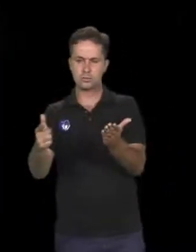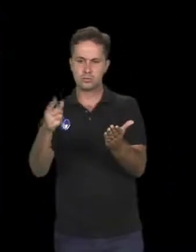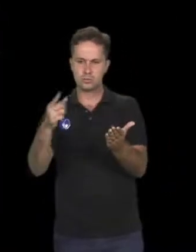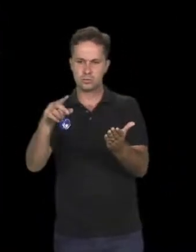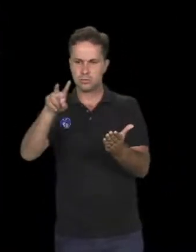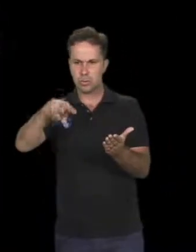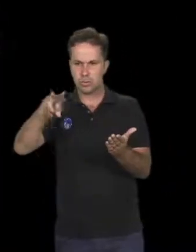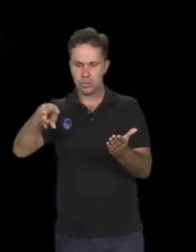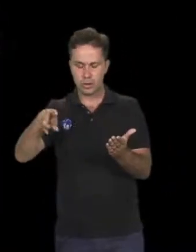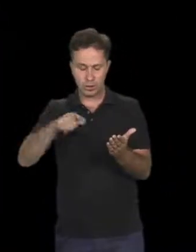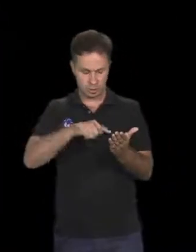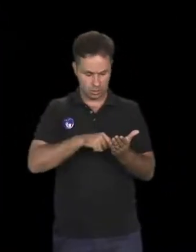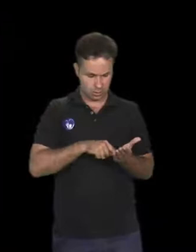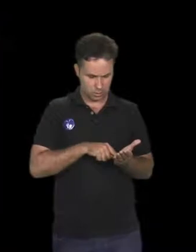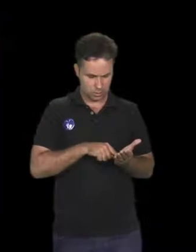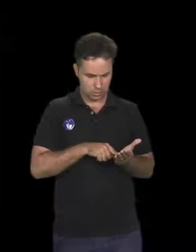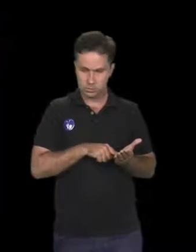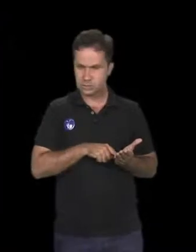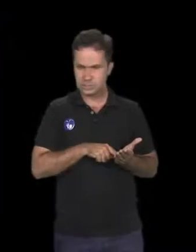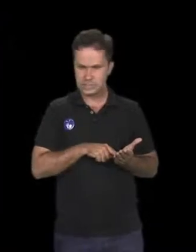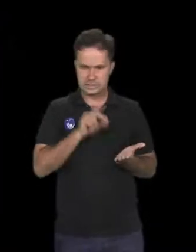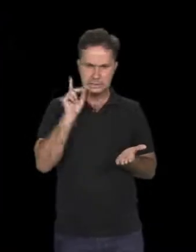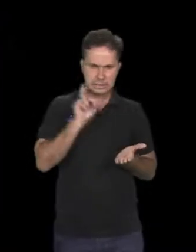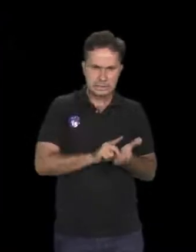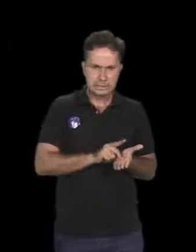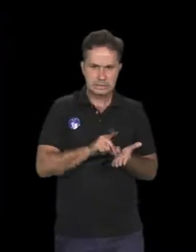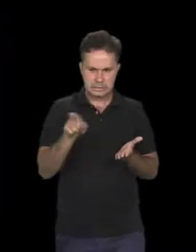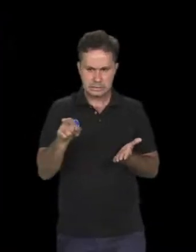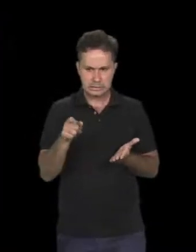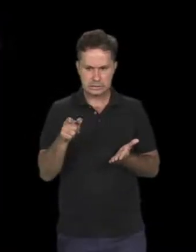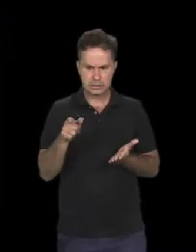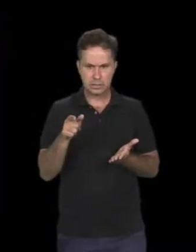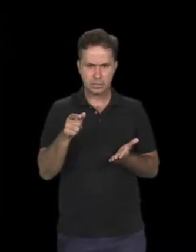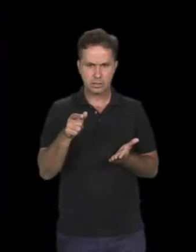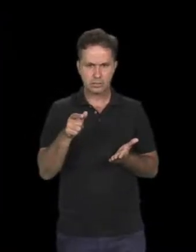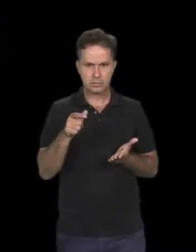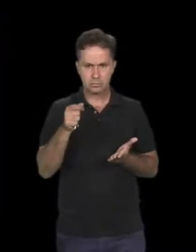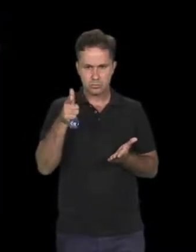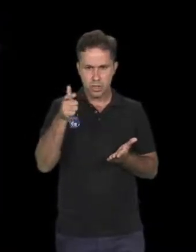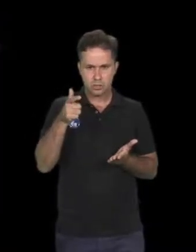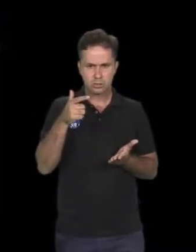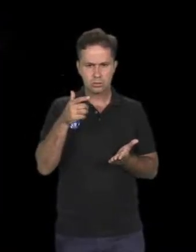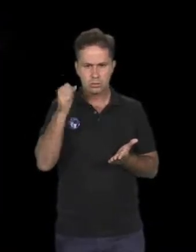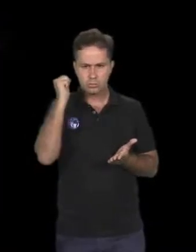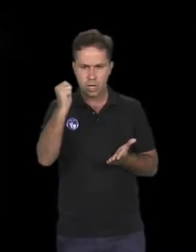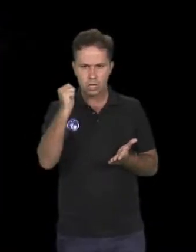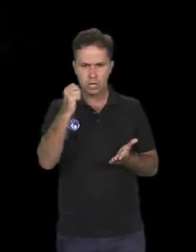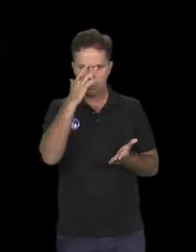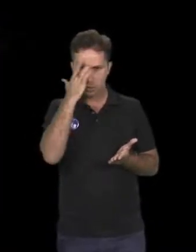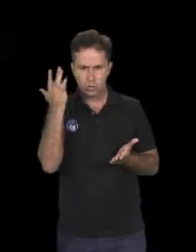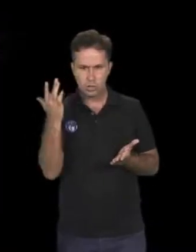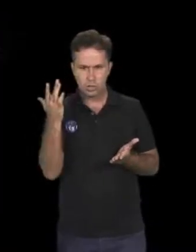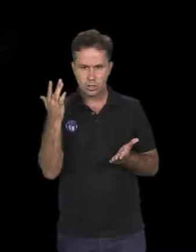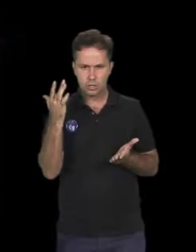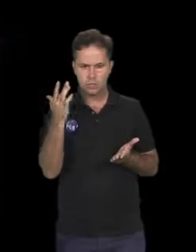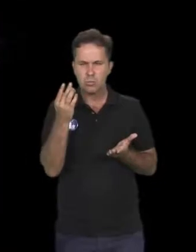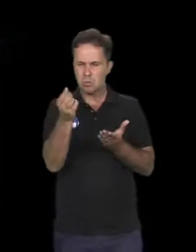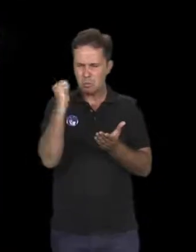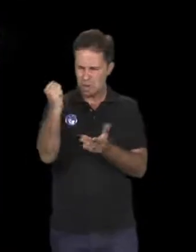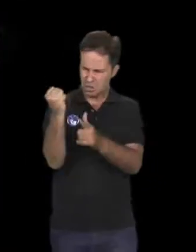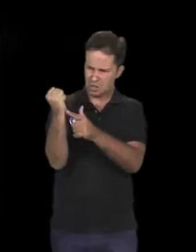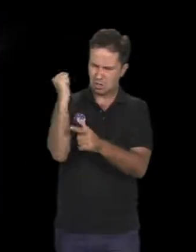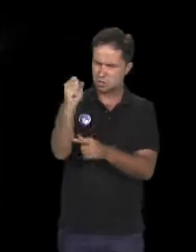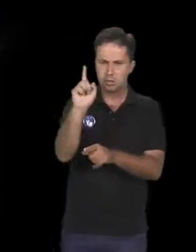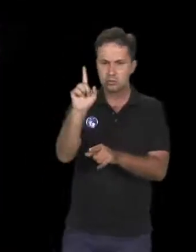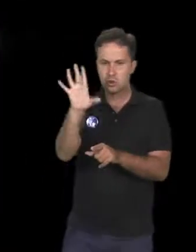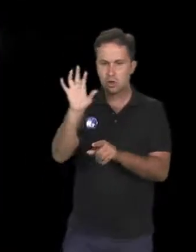você fica em cima do muro. Eu, ao final da leitura, a minha única certeza é que ela